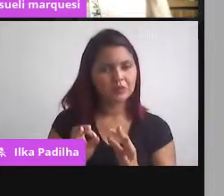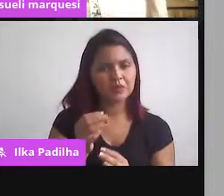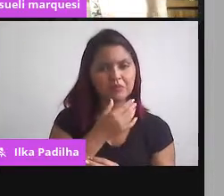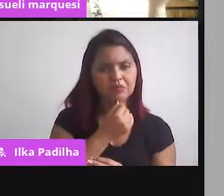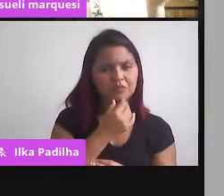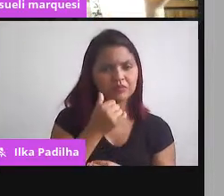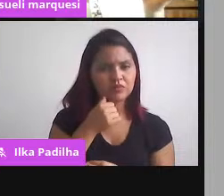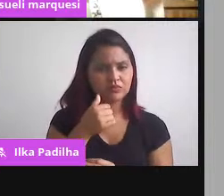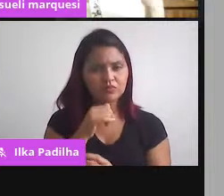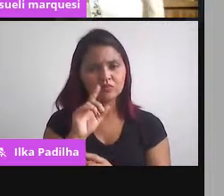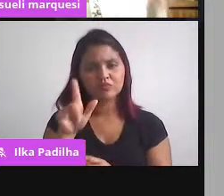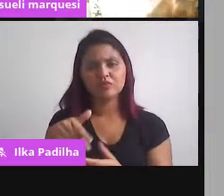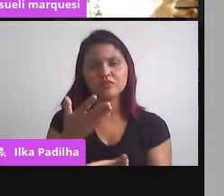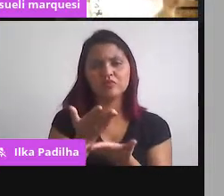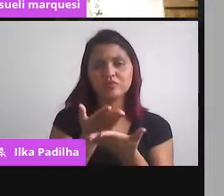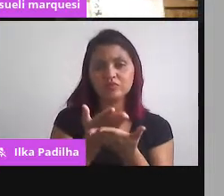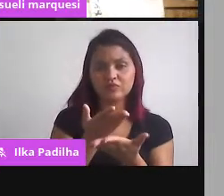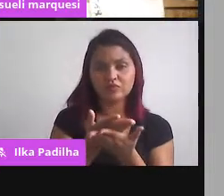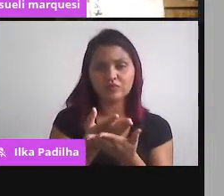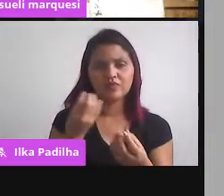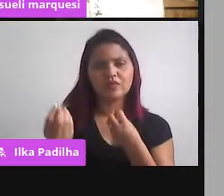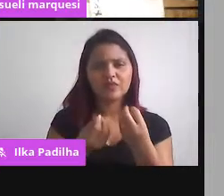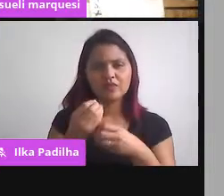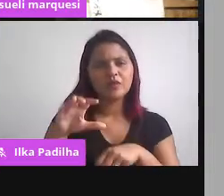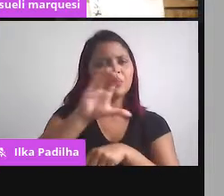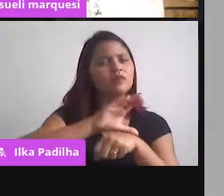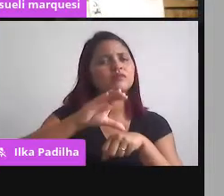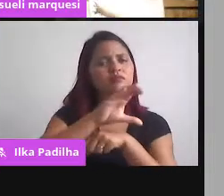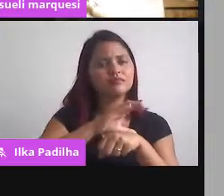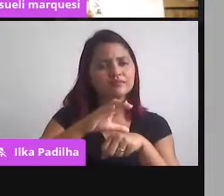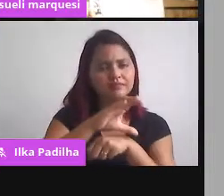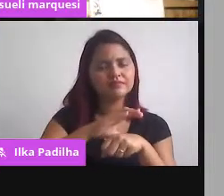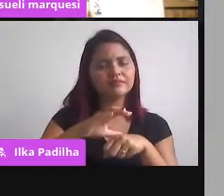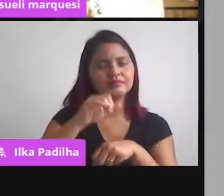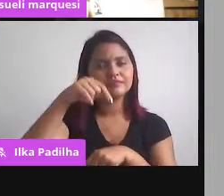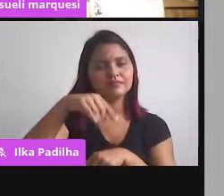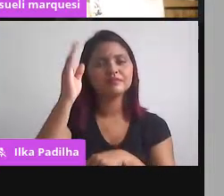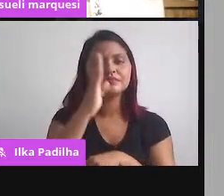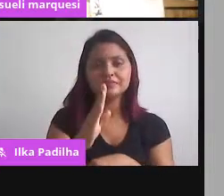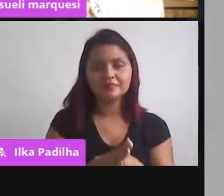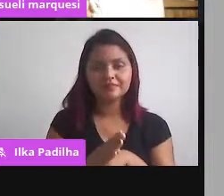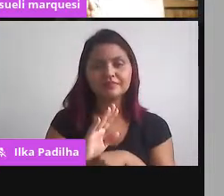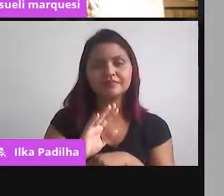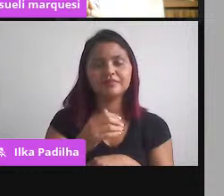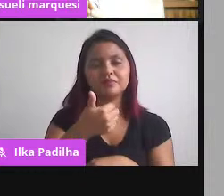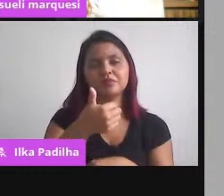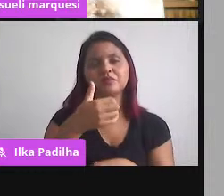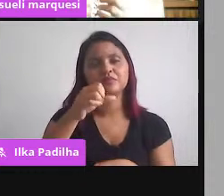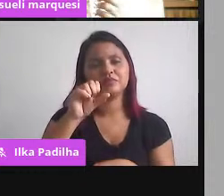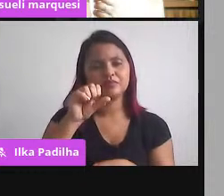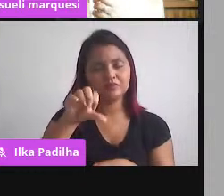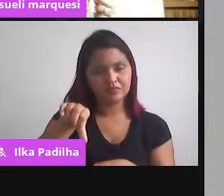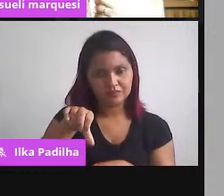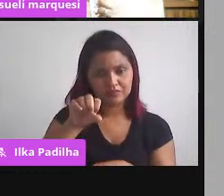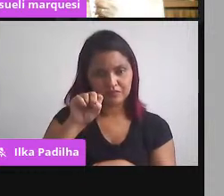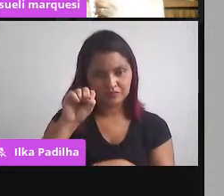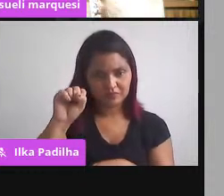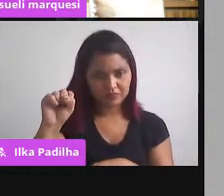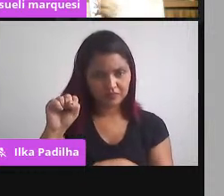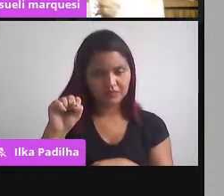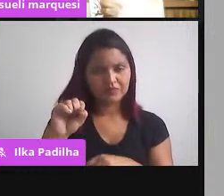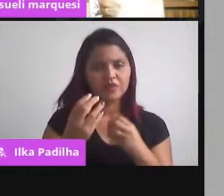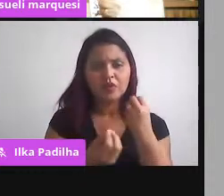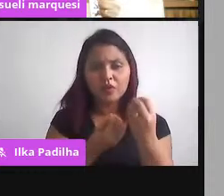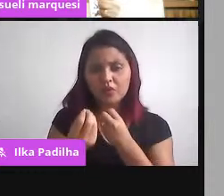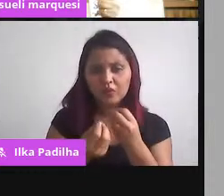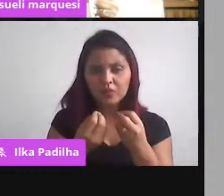se estudava um pouco da Constituição da República, né, de 88, e como é